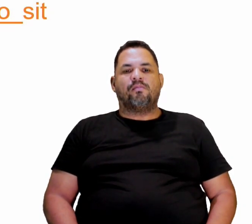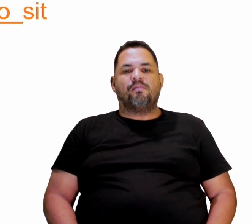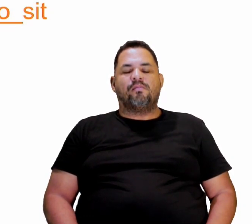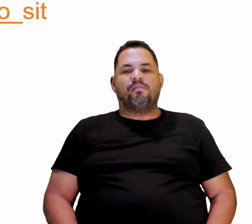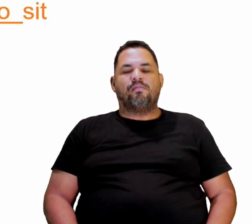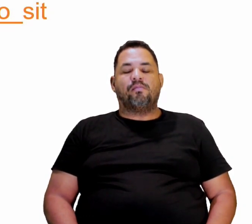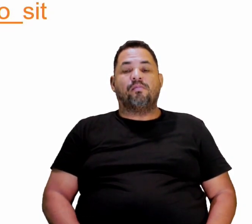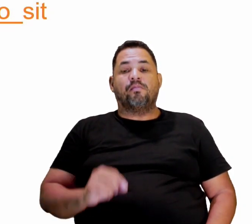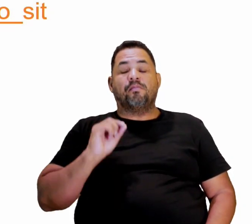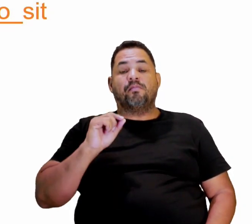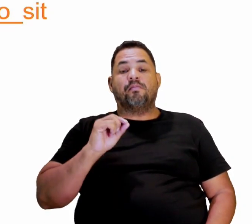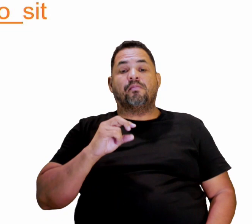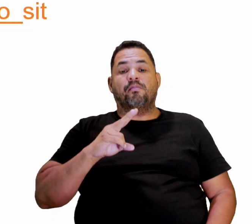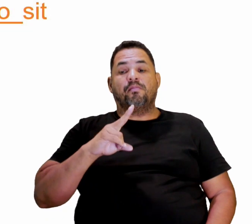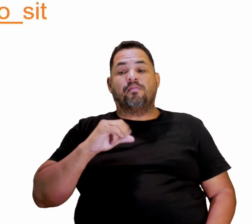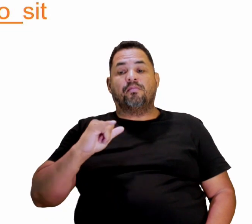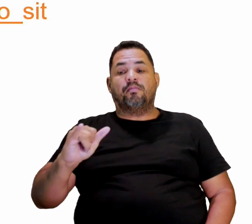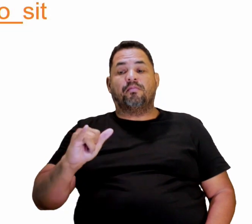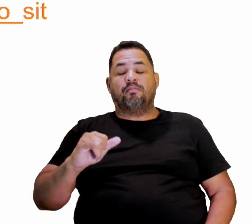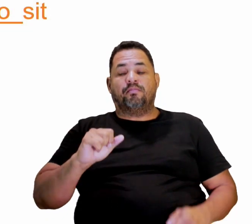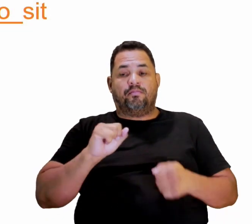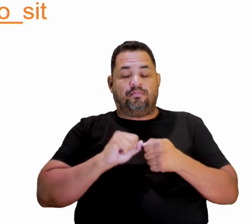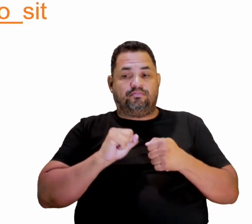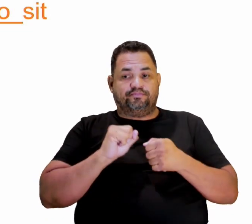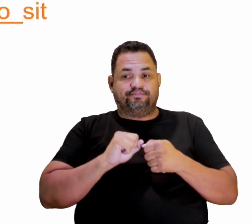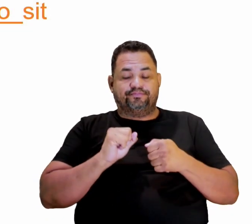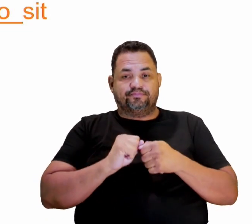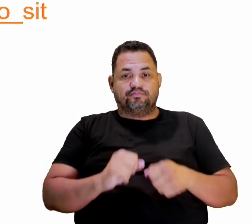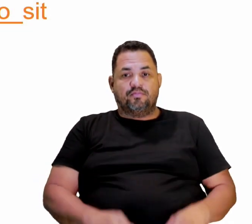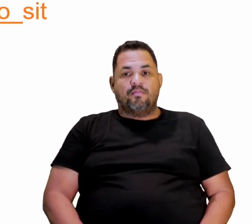que você vai fazer Whats